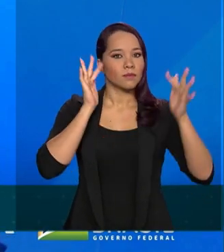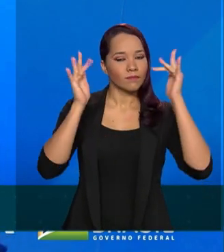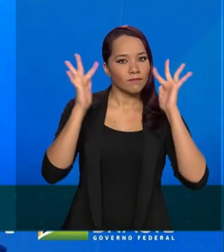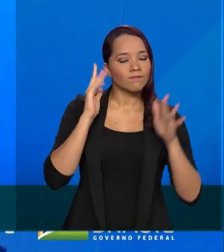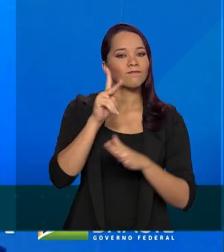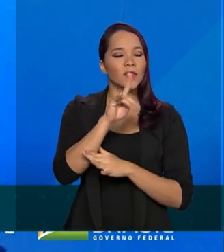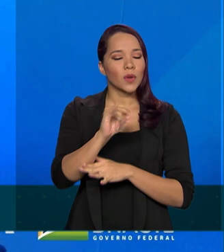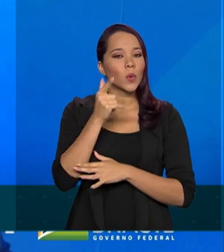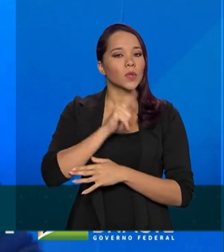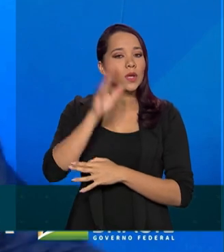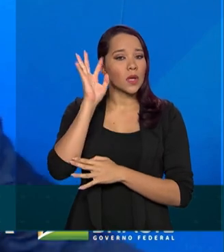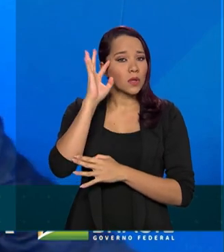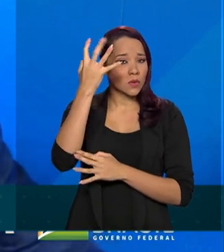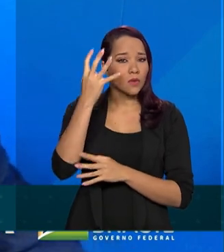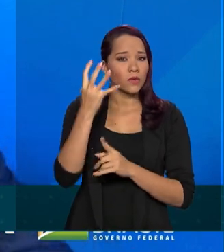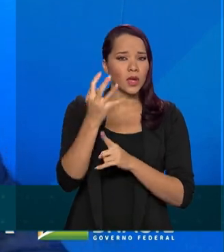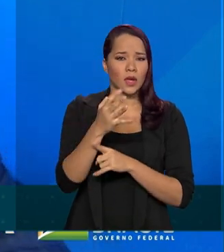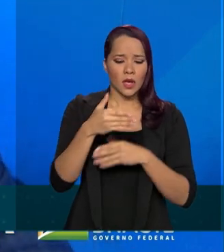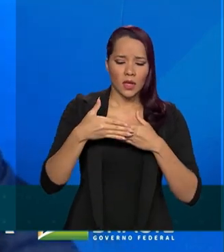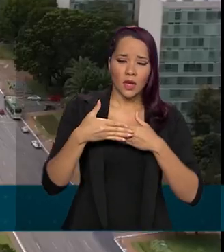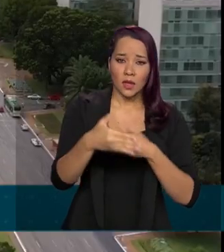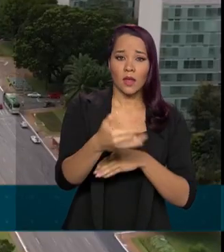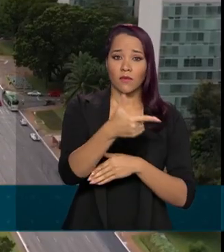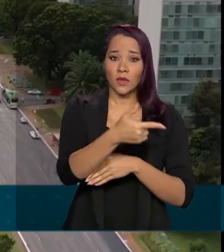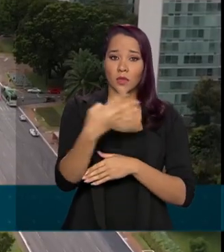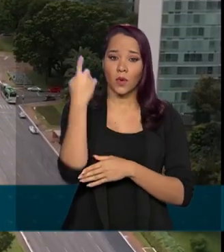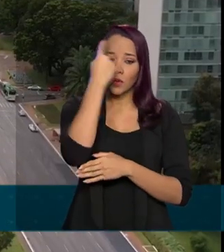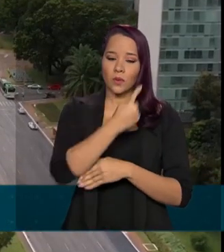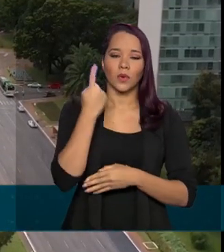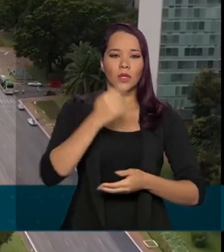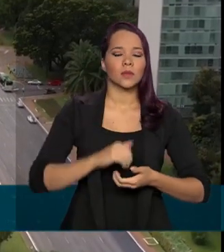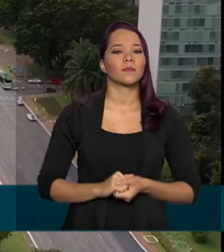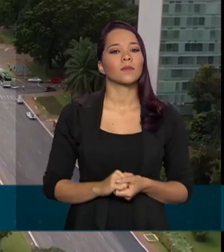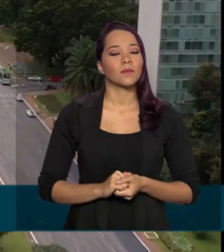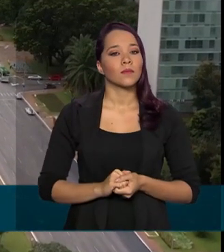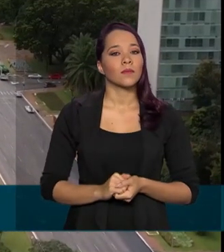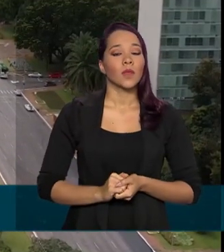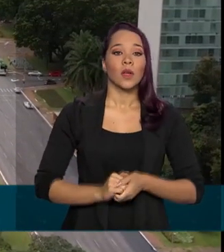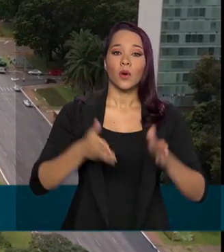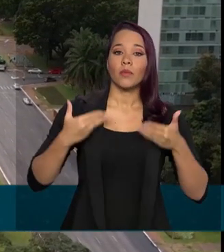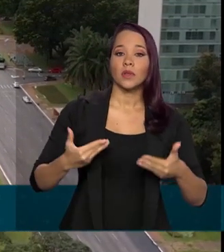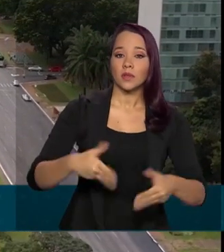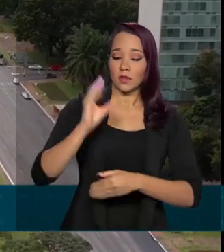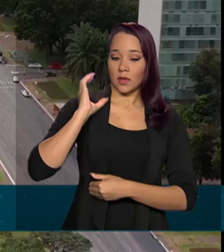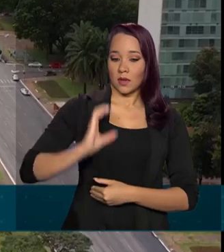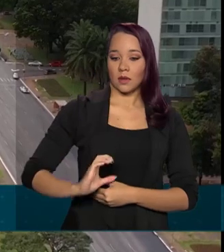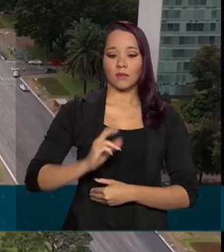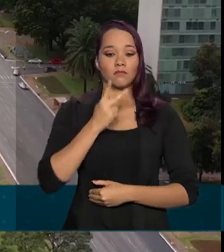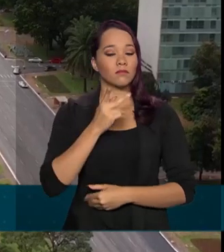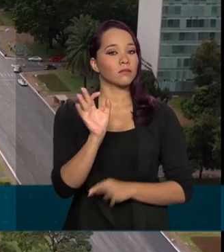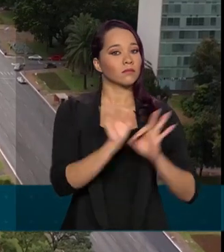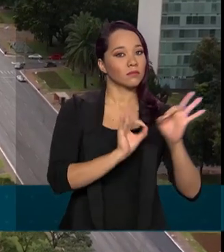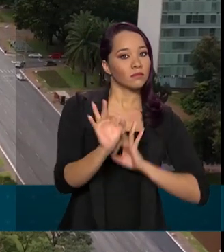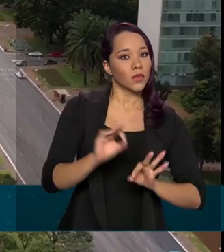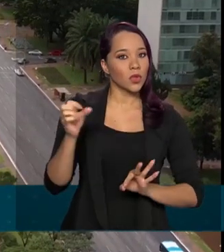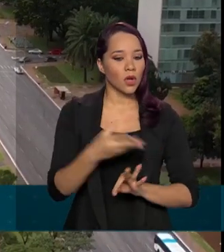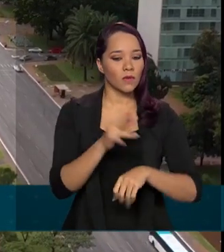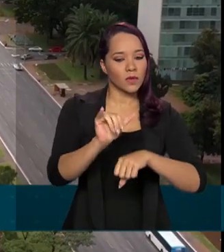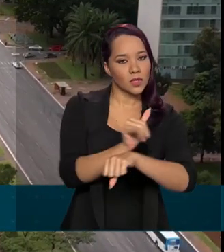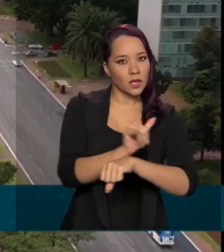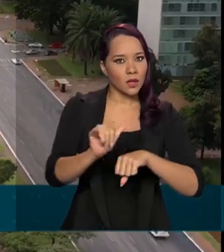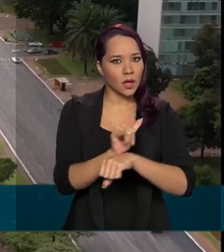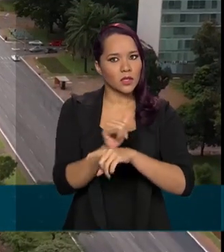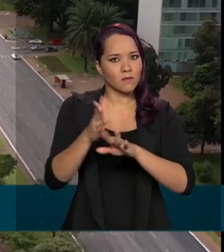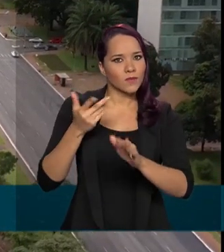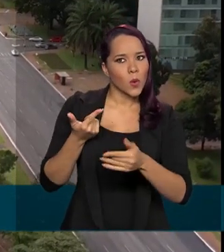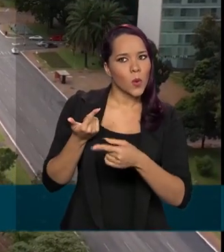que será resolvido em até 24 horas. Segundo o Ministério da Cidadania, foi montada uma nova estratégia de combate